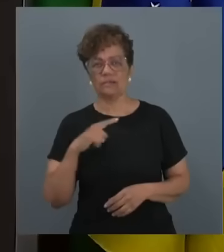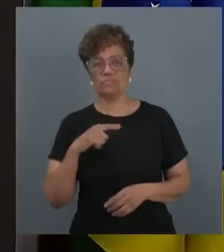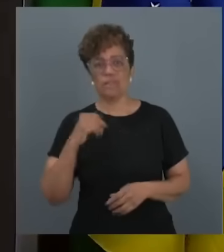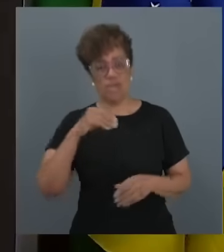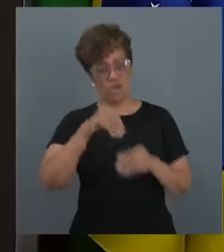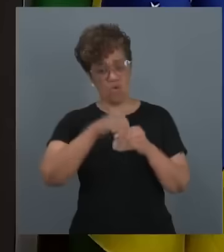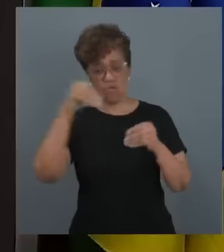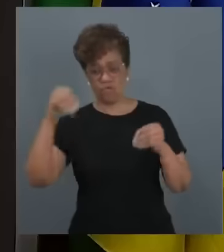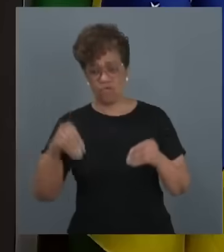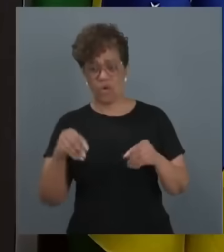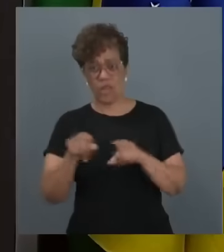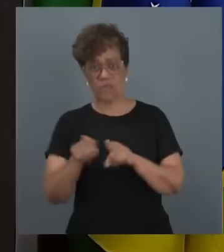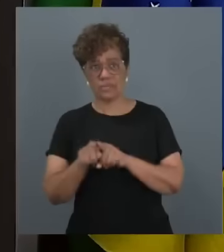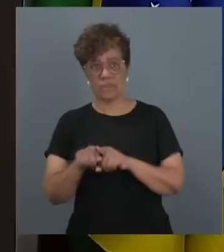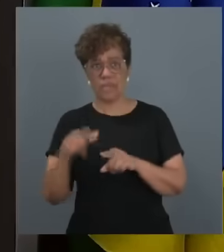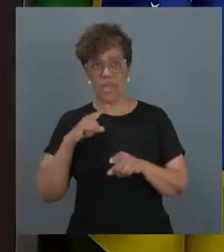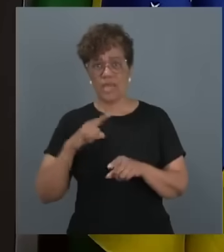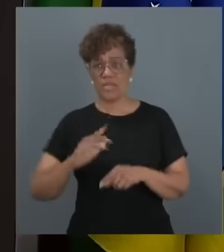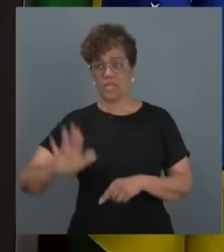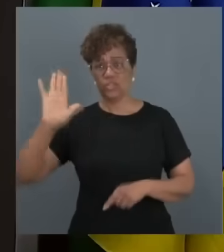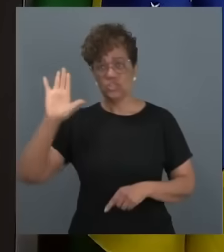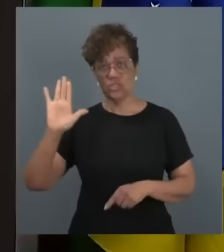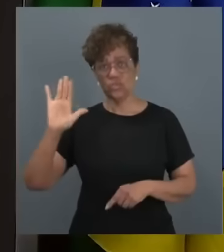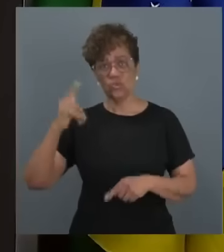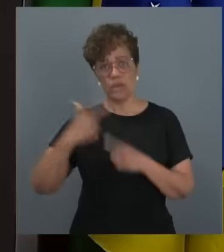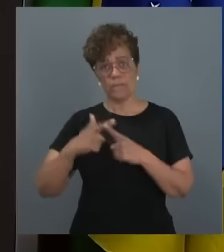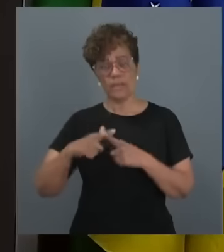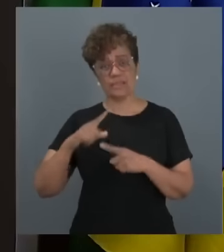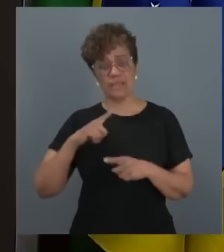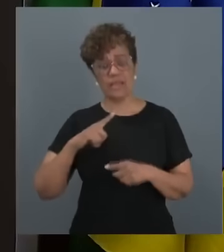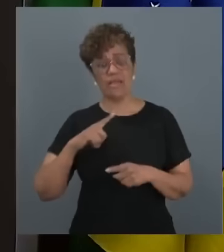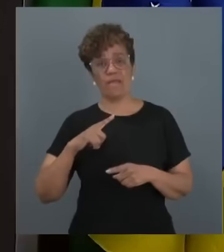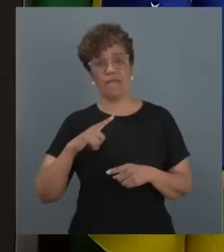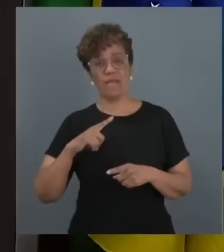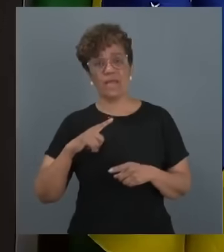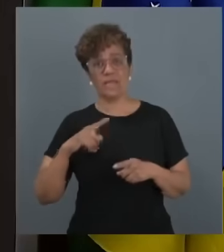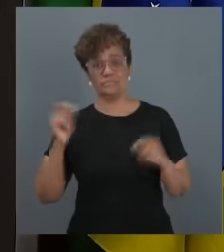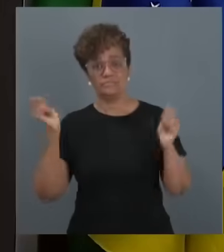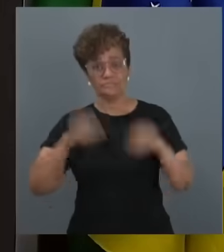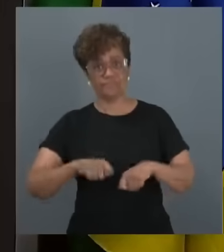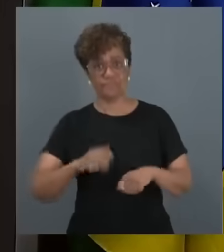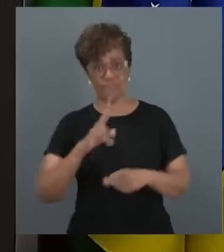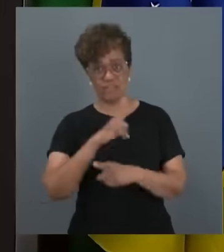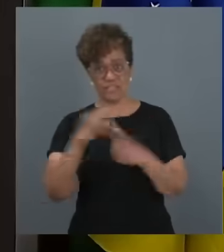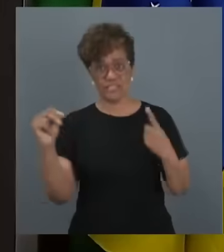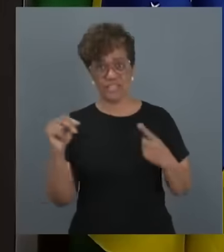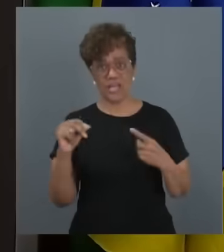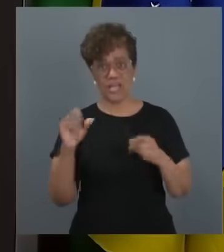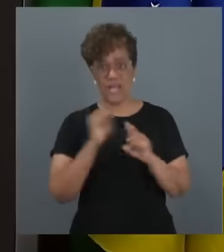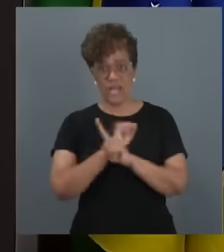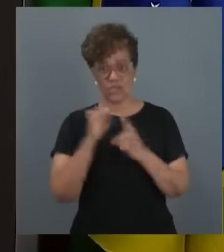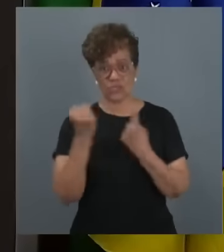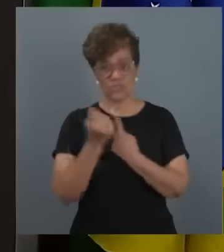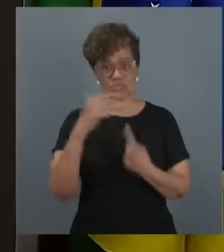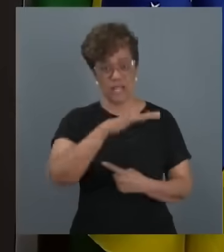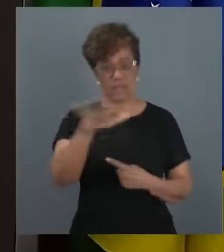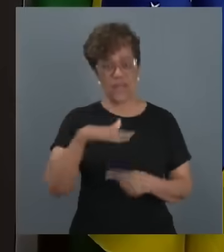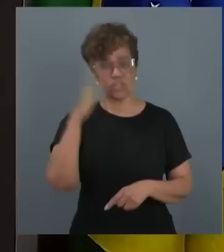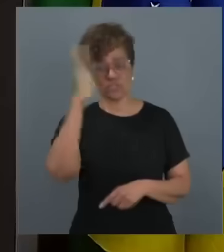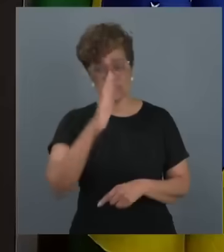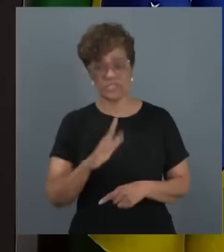para que a gente tivesse a possibilidade de vencer a sociedade brasileira. Venceu e venceu de